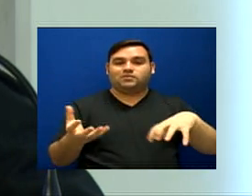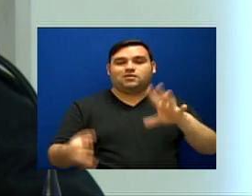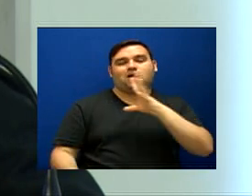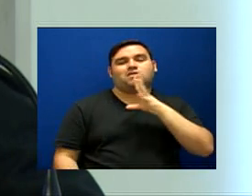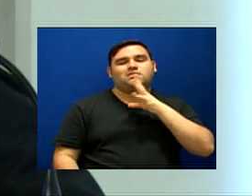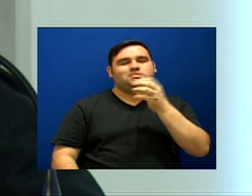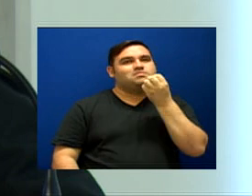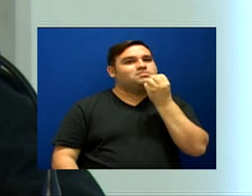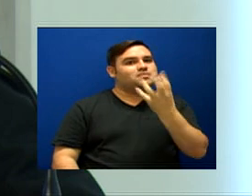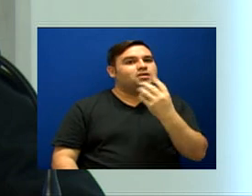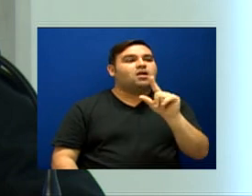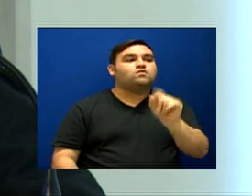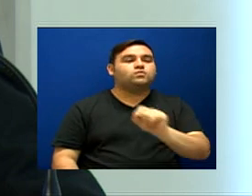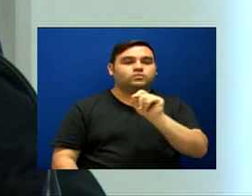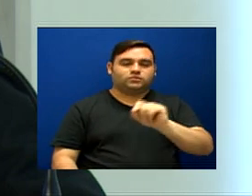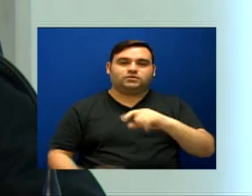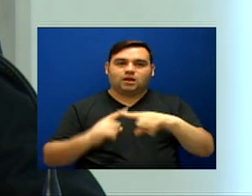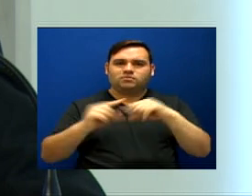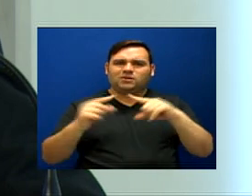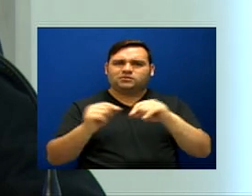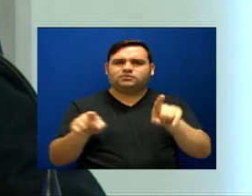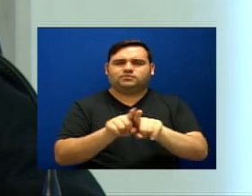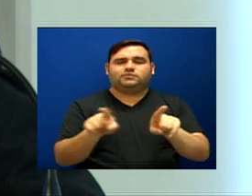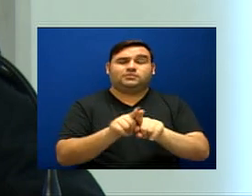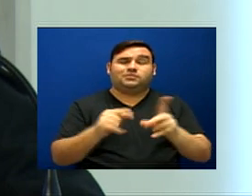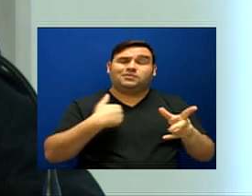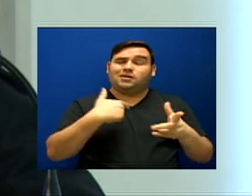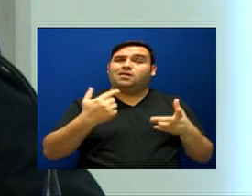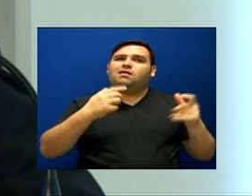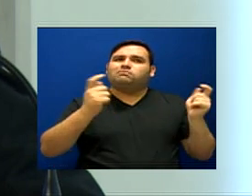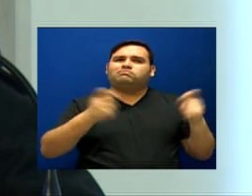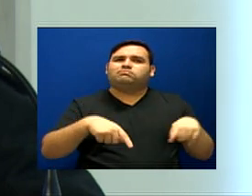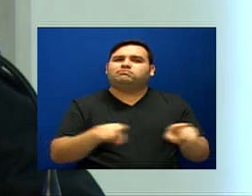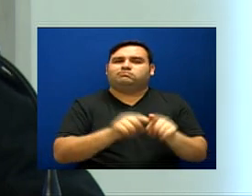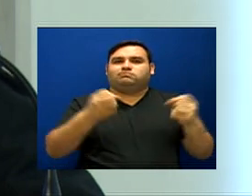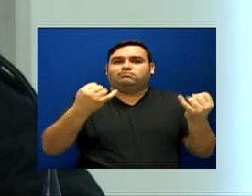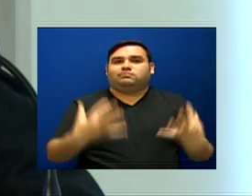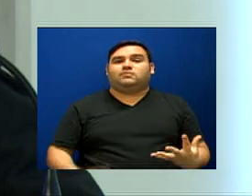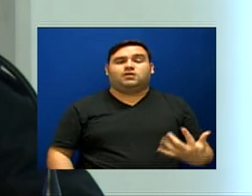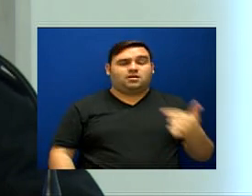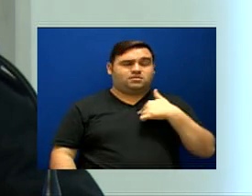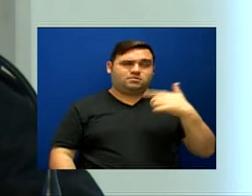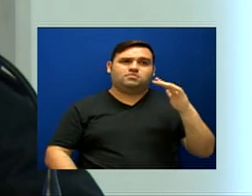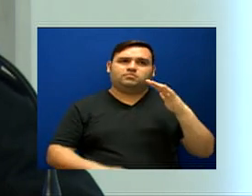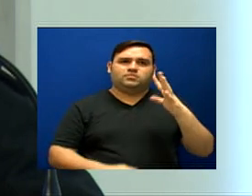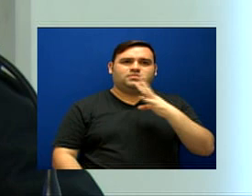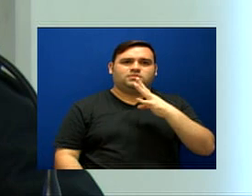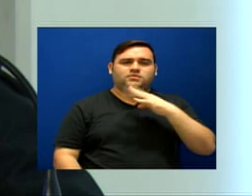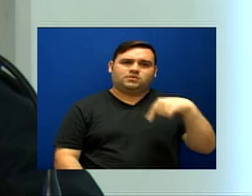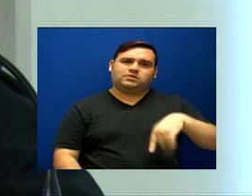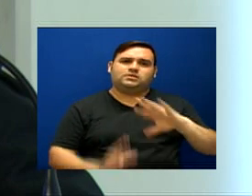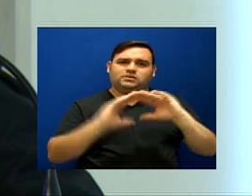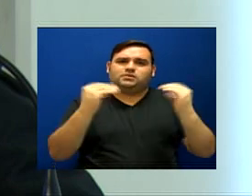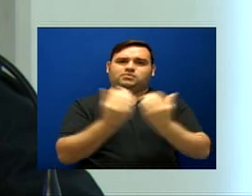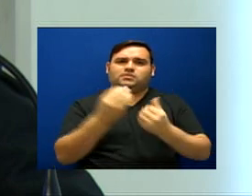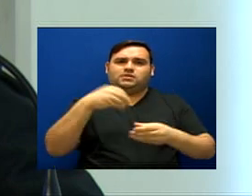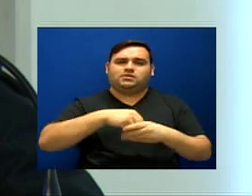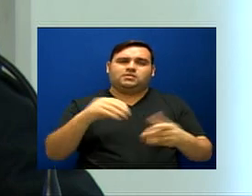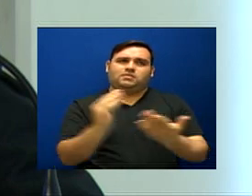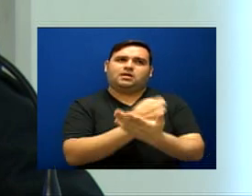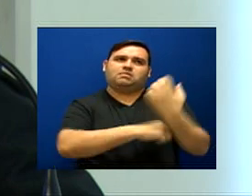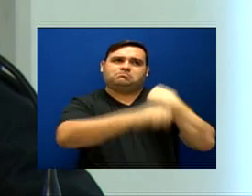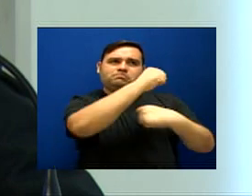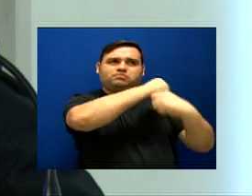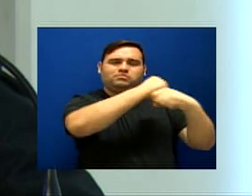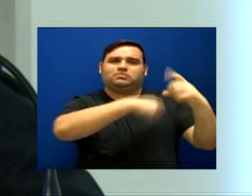relação a essa questão. Mas eu não poderia me eximir também de dizer que eu tenho uma experiência aqui no Legislativo de alguns